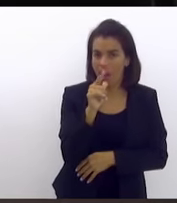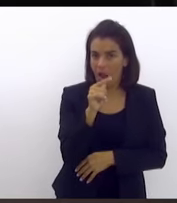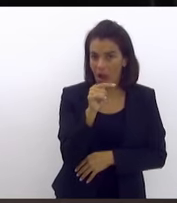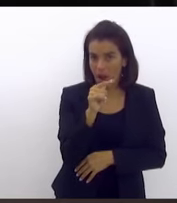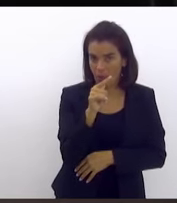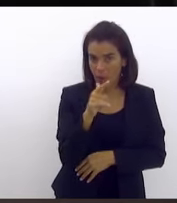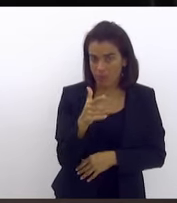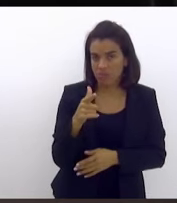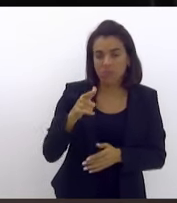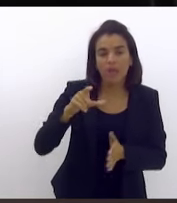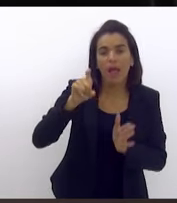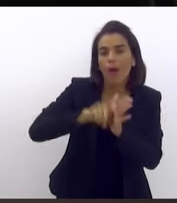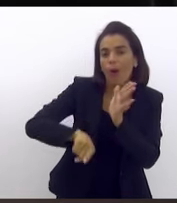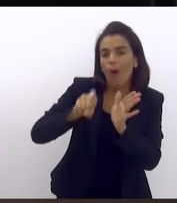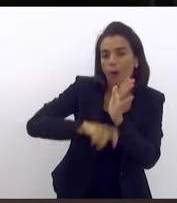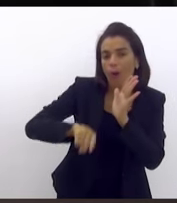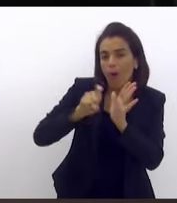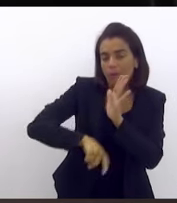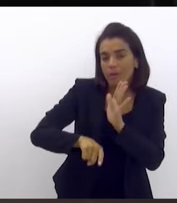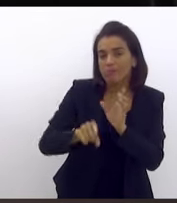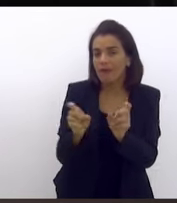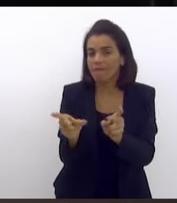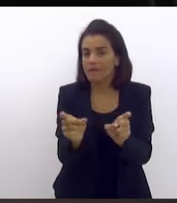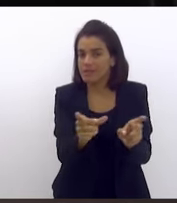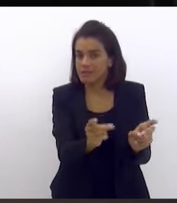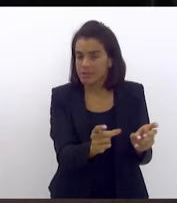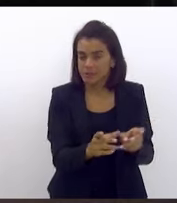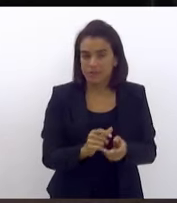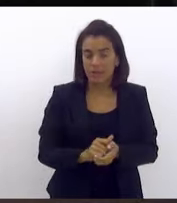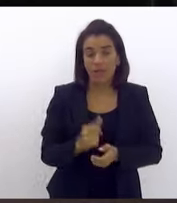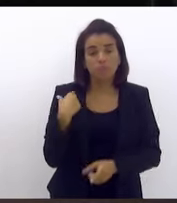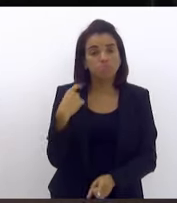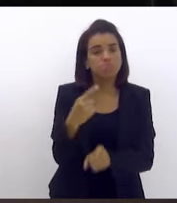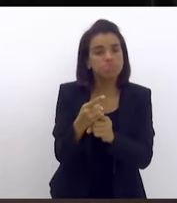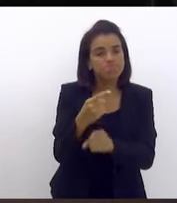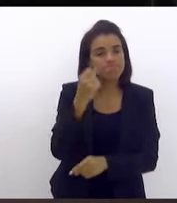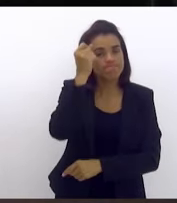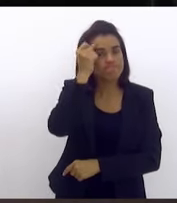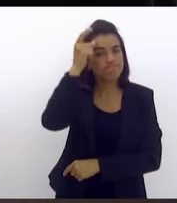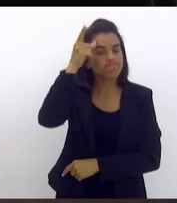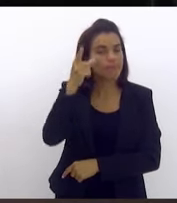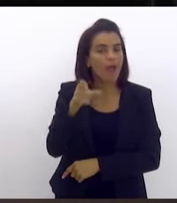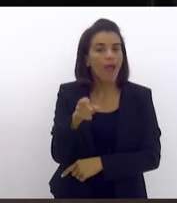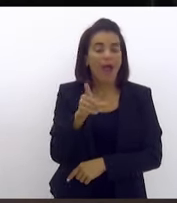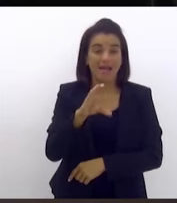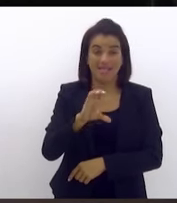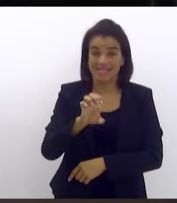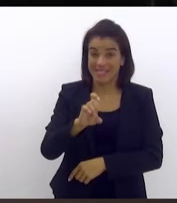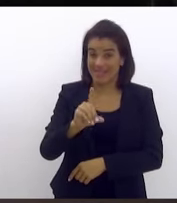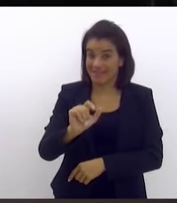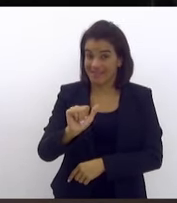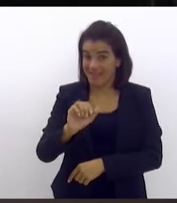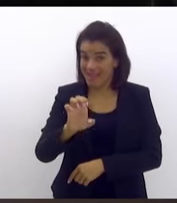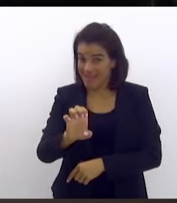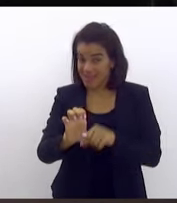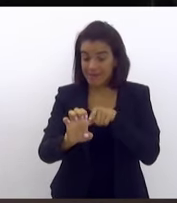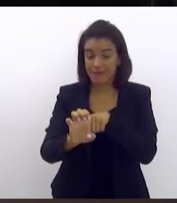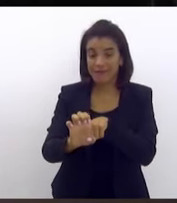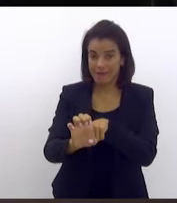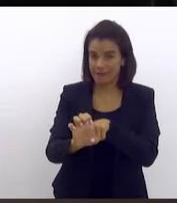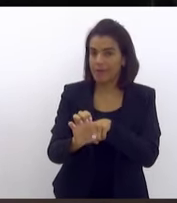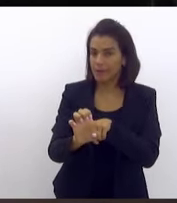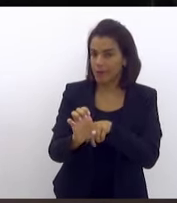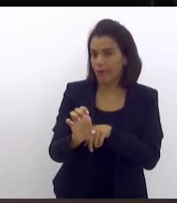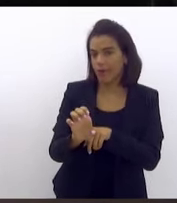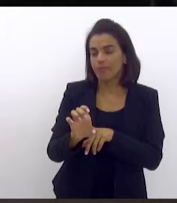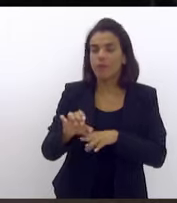água que a SEDAE está vendendo. Aí descobri, deputado Paulo, que a SEDAE vende, a SEDAE ainda,